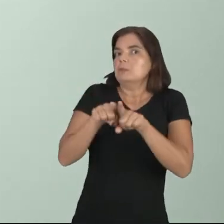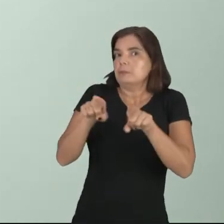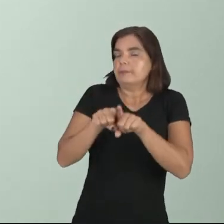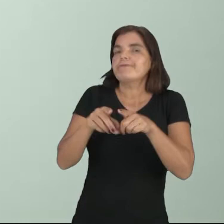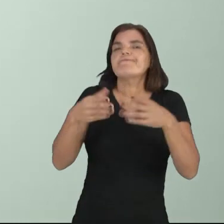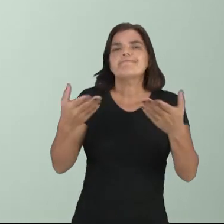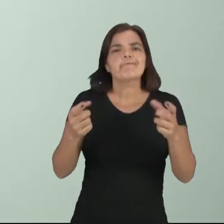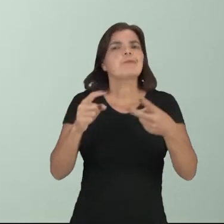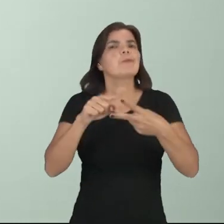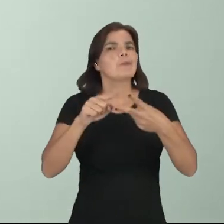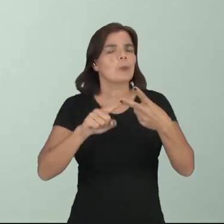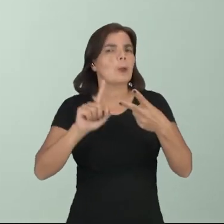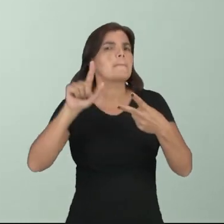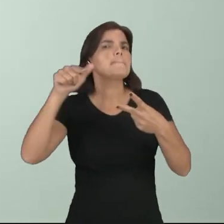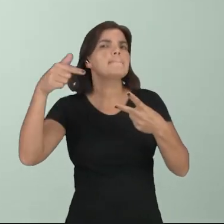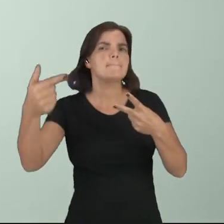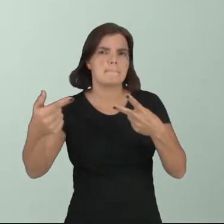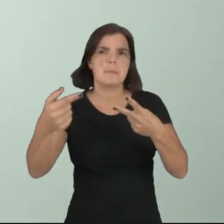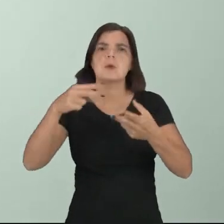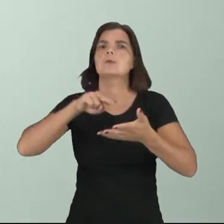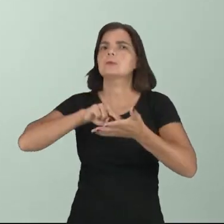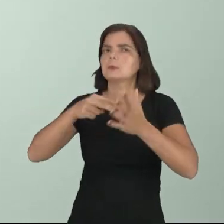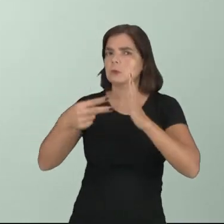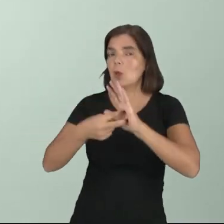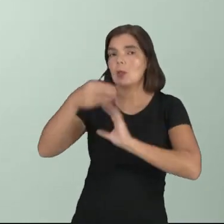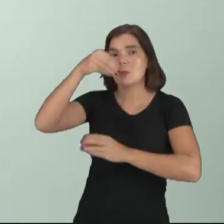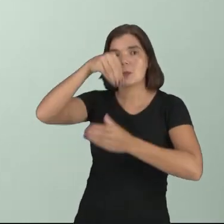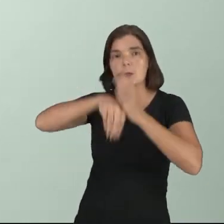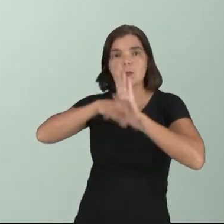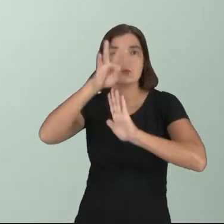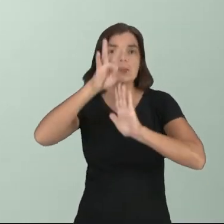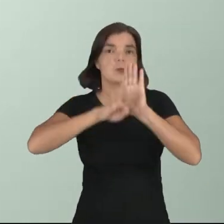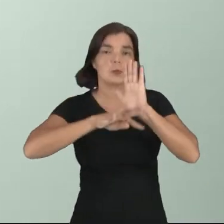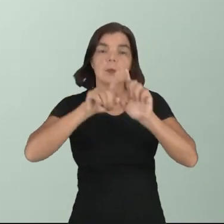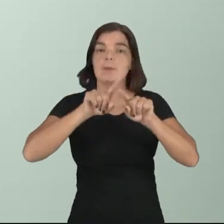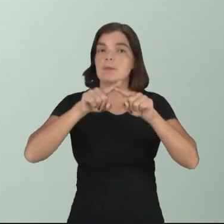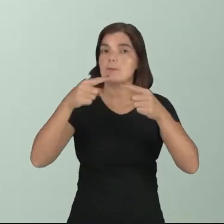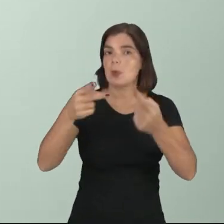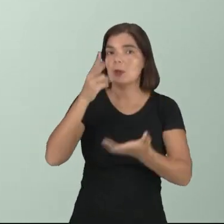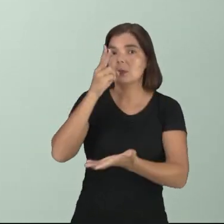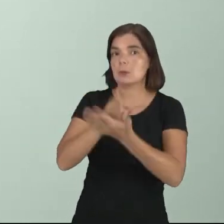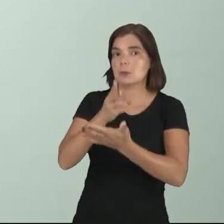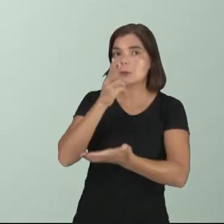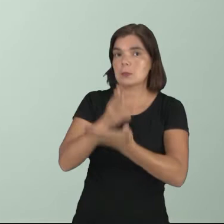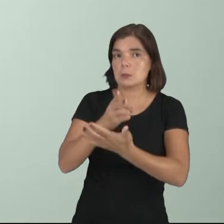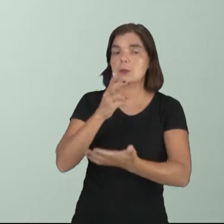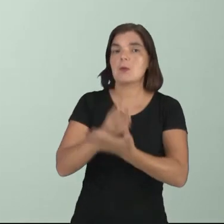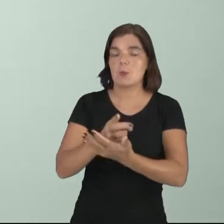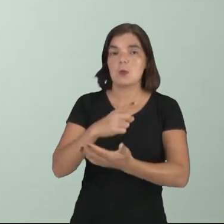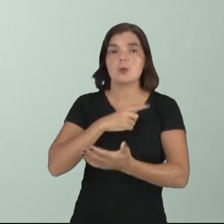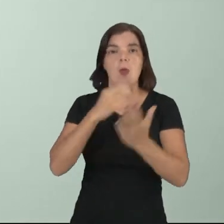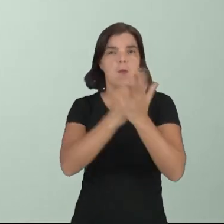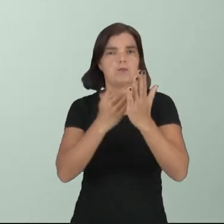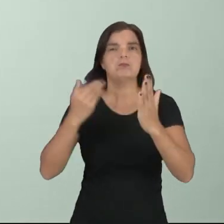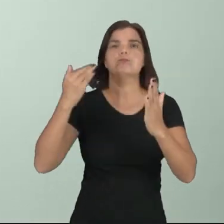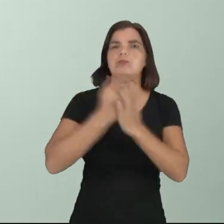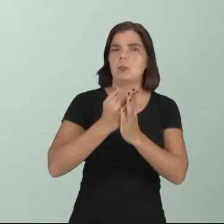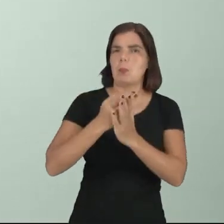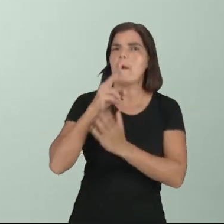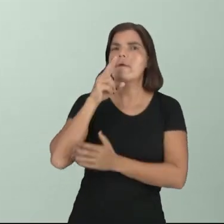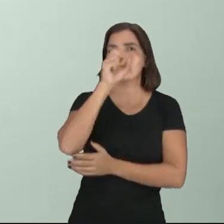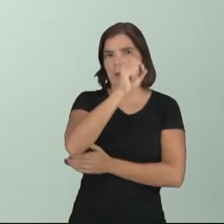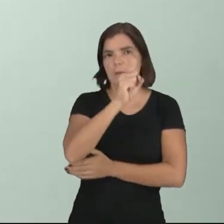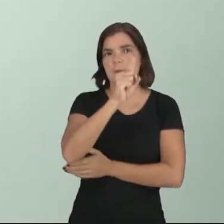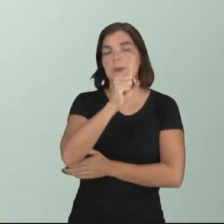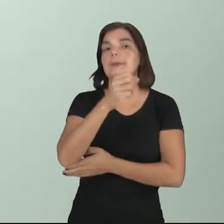refletir. Então, eu posso ter mais de uma intenção dentro de um texto, porém, sempre haverá uma intenção que vai